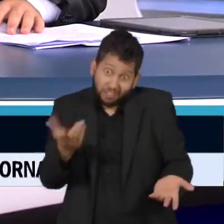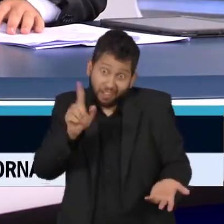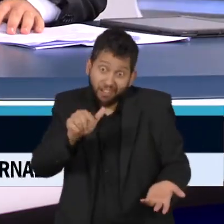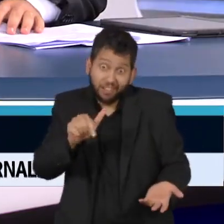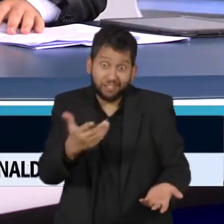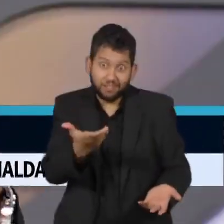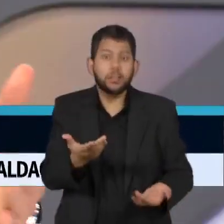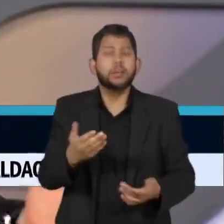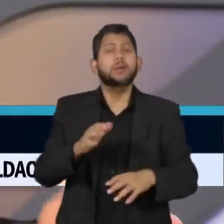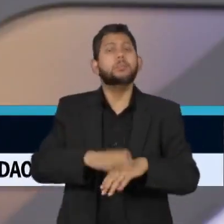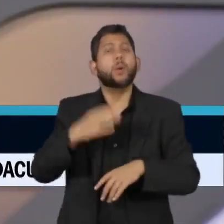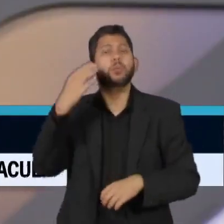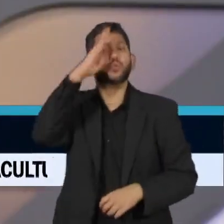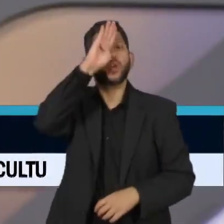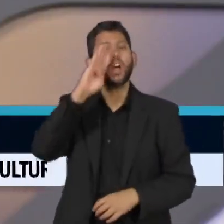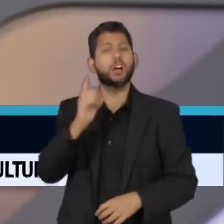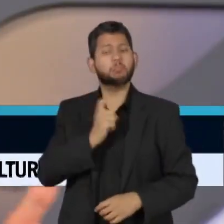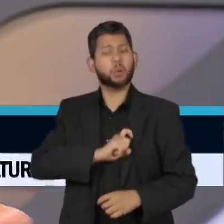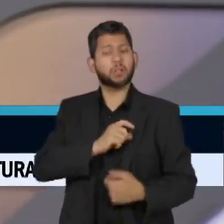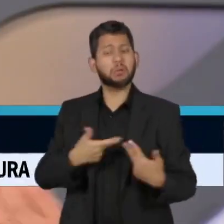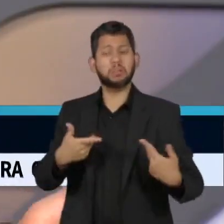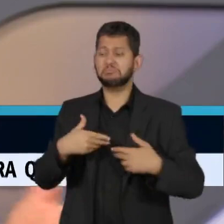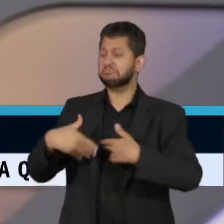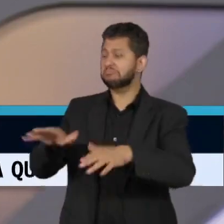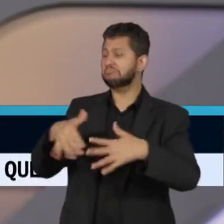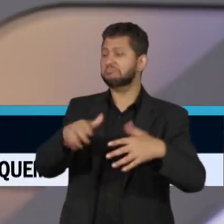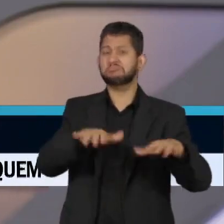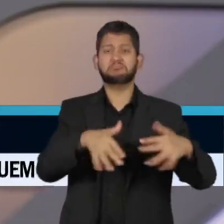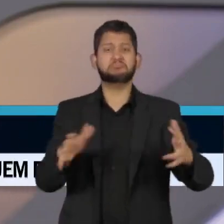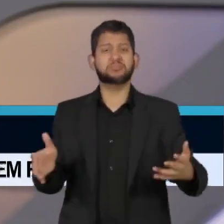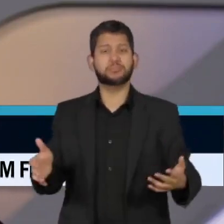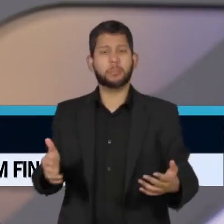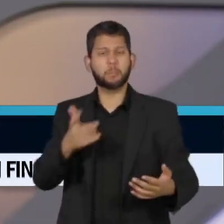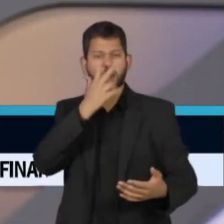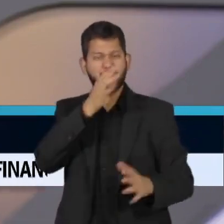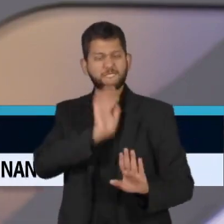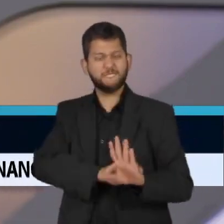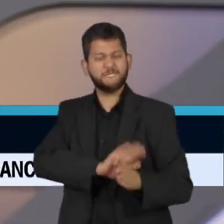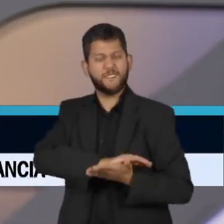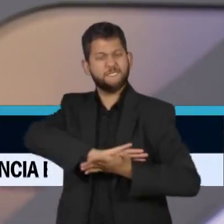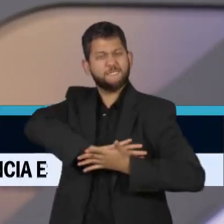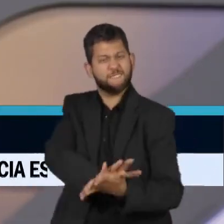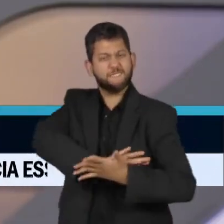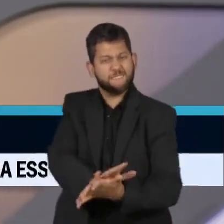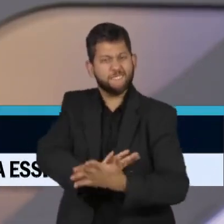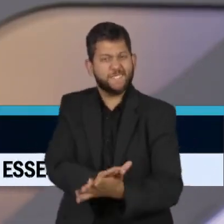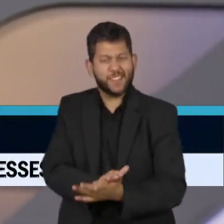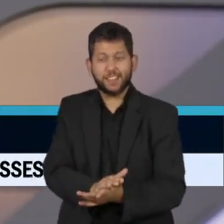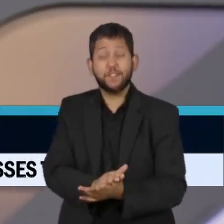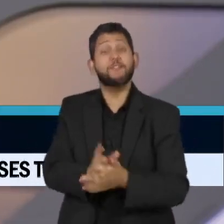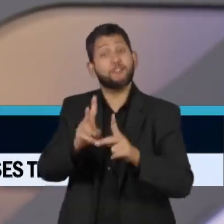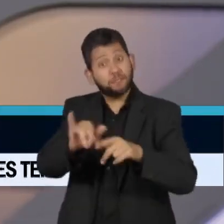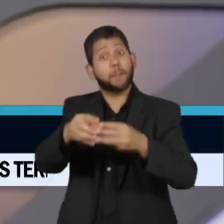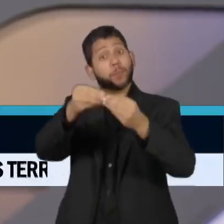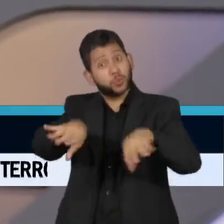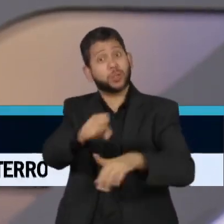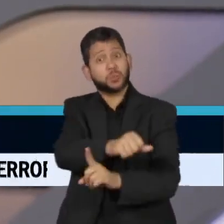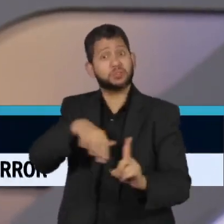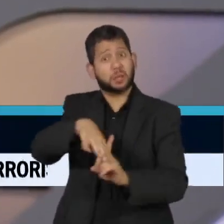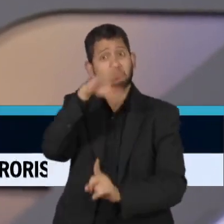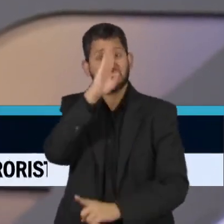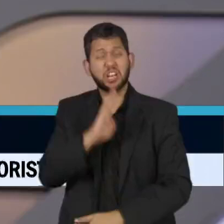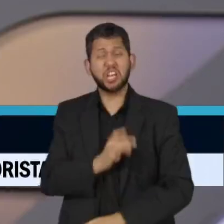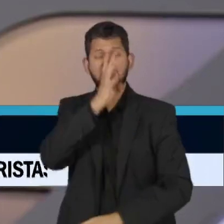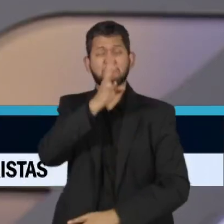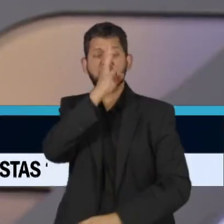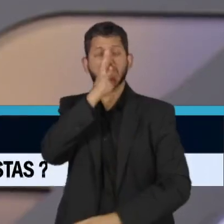promoveu a banalização do Mal parece que ele capricha em tomar medidas que vão fazer mal para a sociedade brasileira